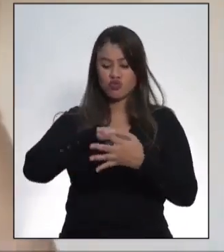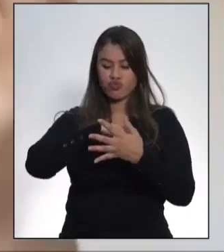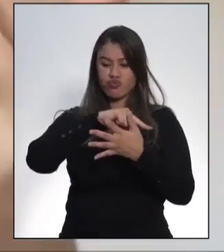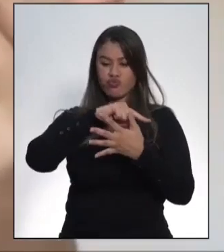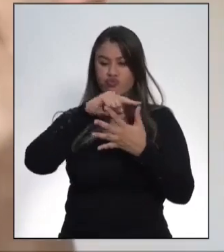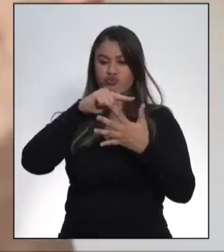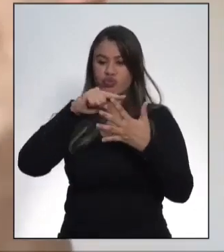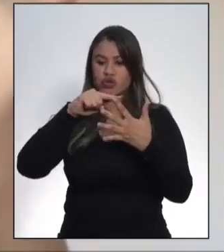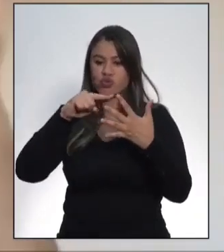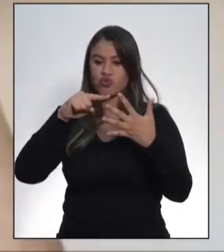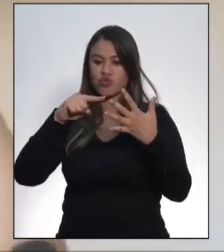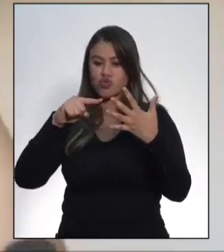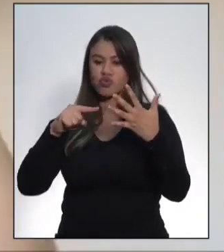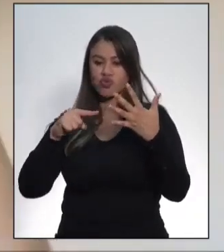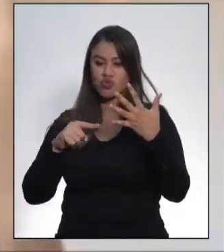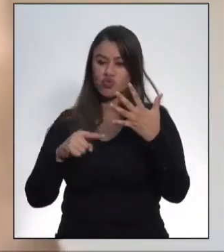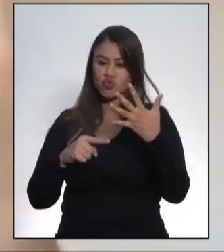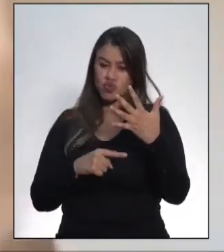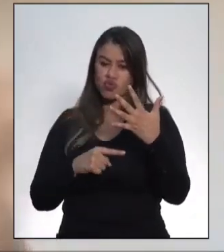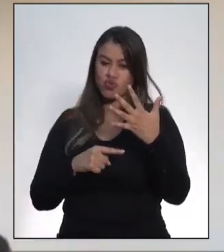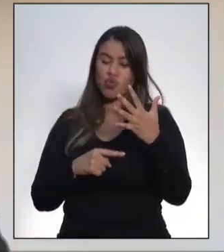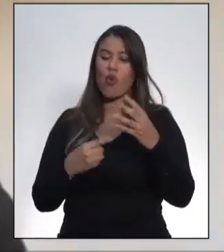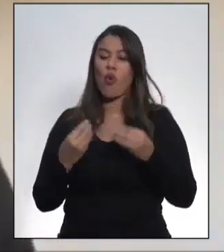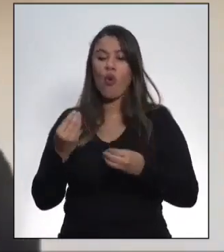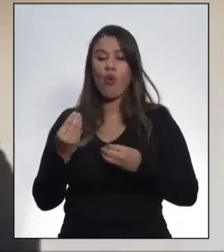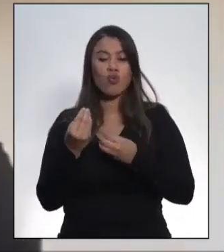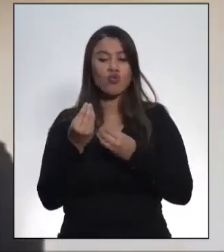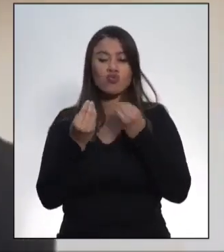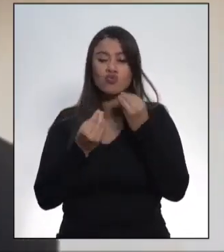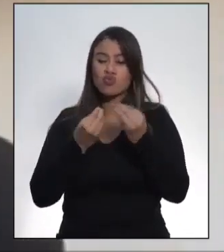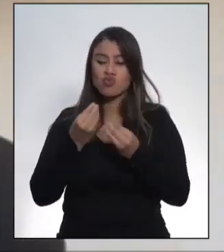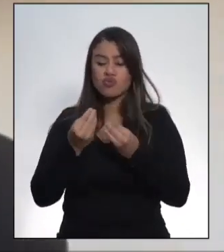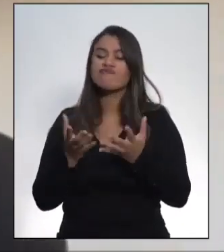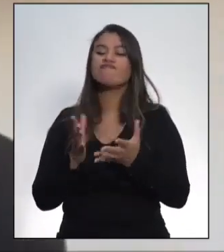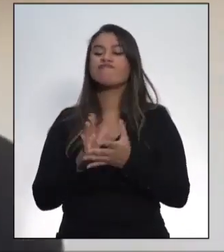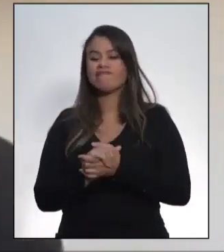Por quanto? E como você vai comunicar?